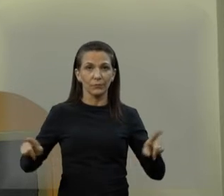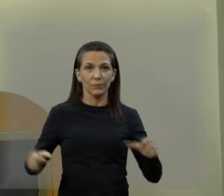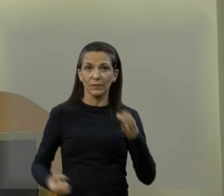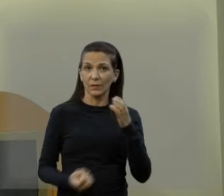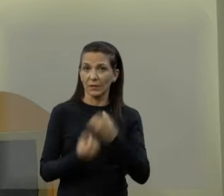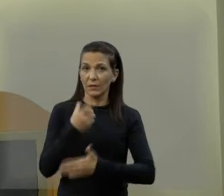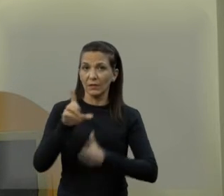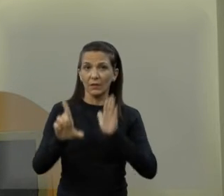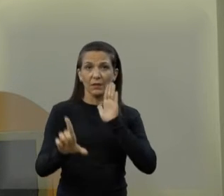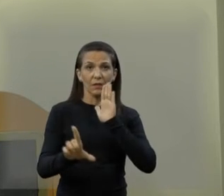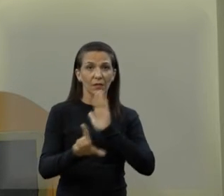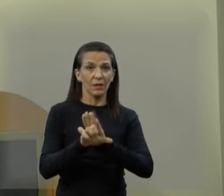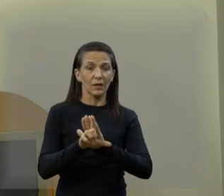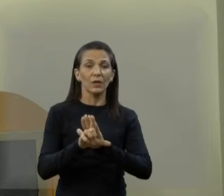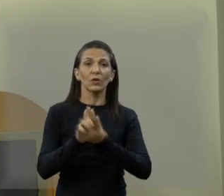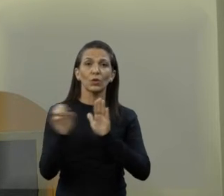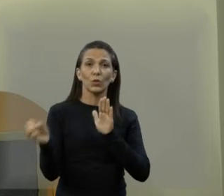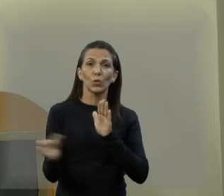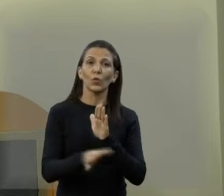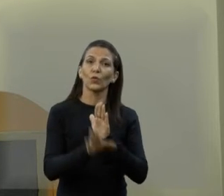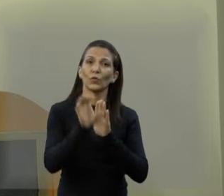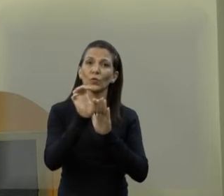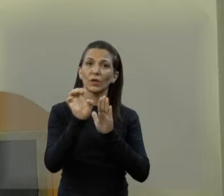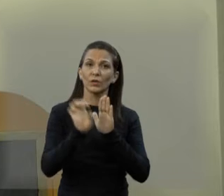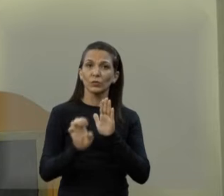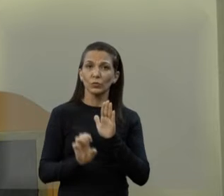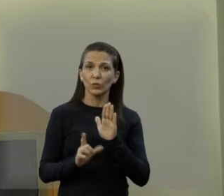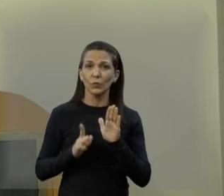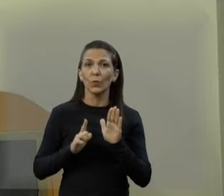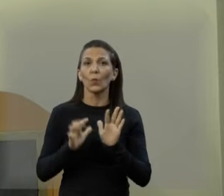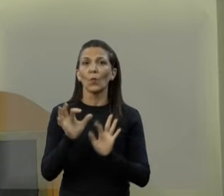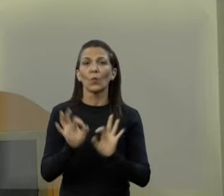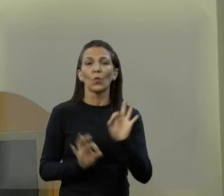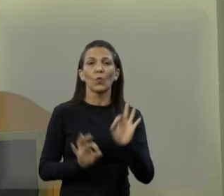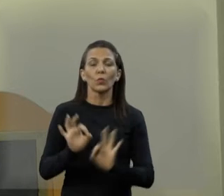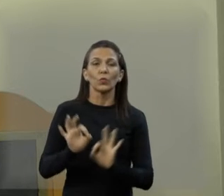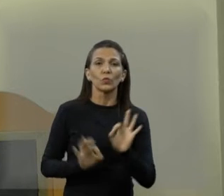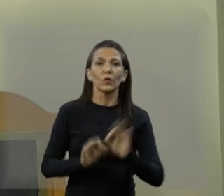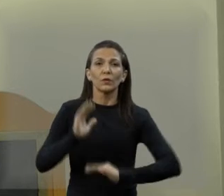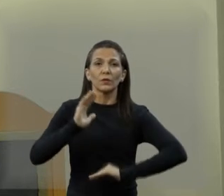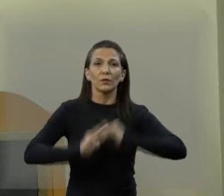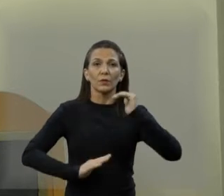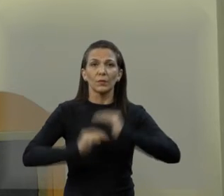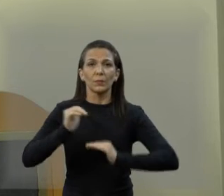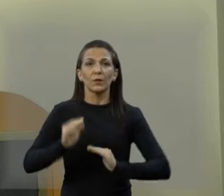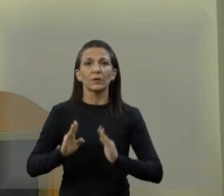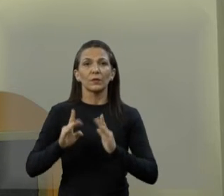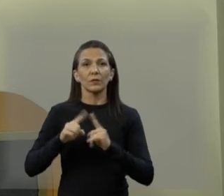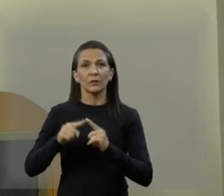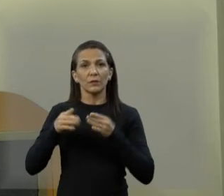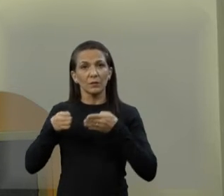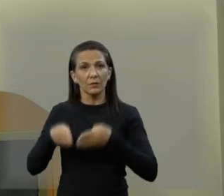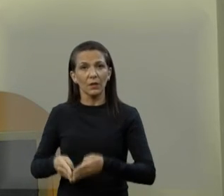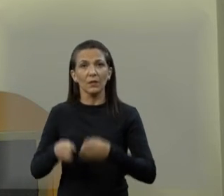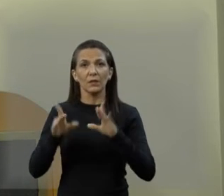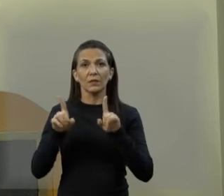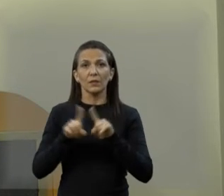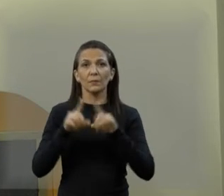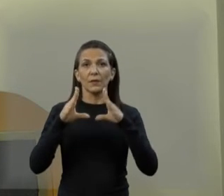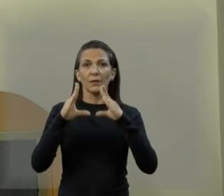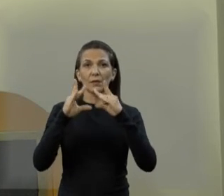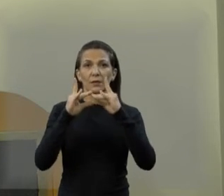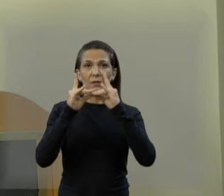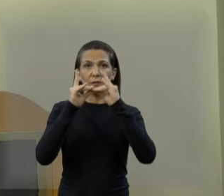de novo a legislação estruturante da instalação da organização e do funcionamento do Cemitério dos crematórios do